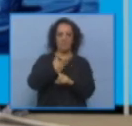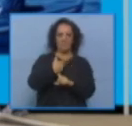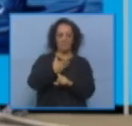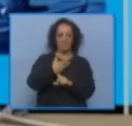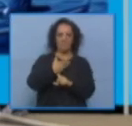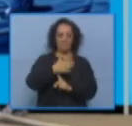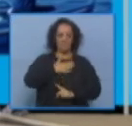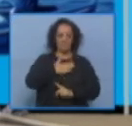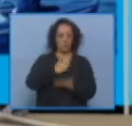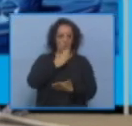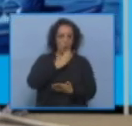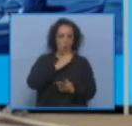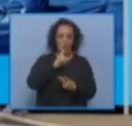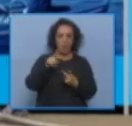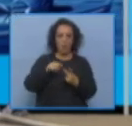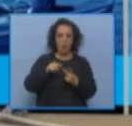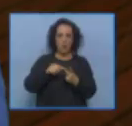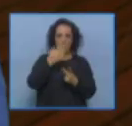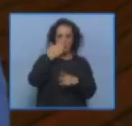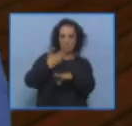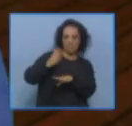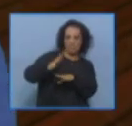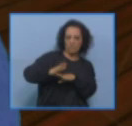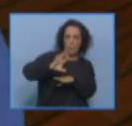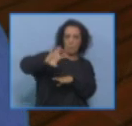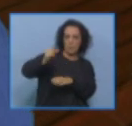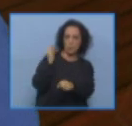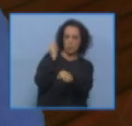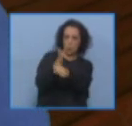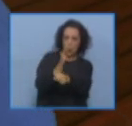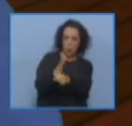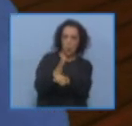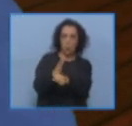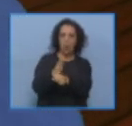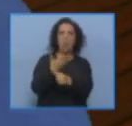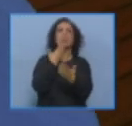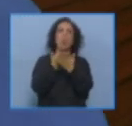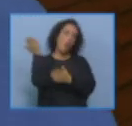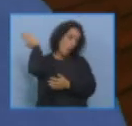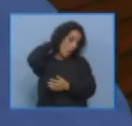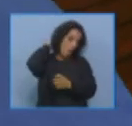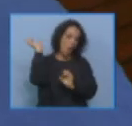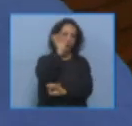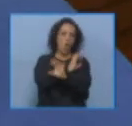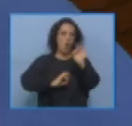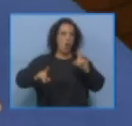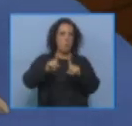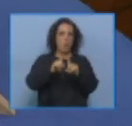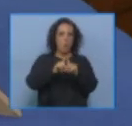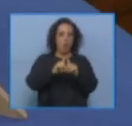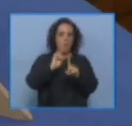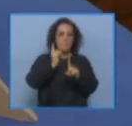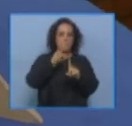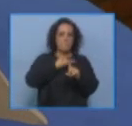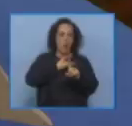portanto é de fechamento da própria Europa como se fosse uma espécie de fortaleza. Tudo isso está a renascer e tudo isso